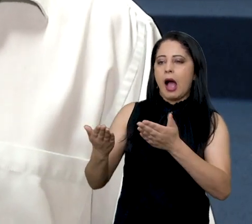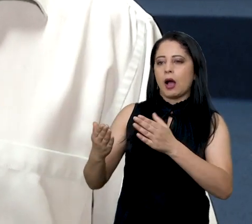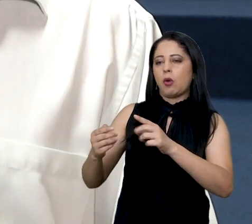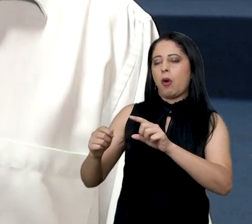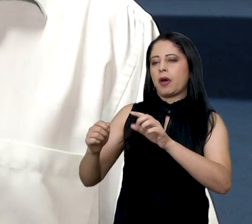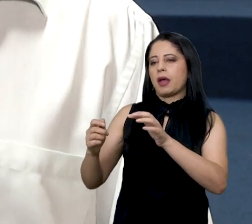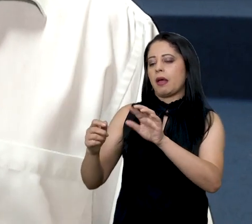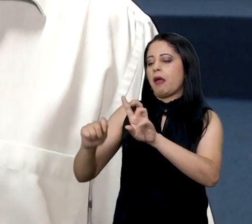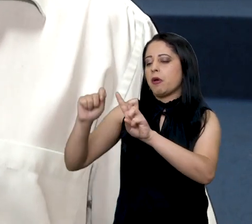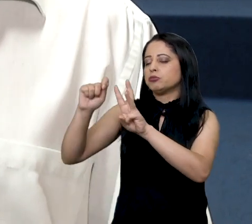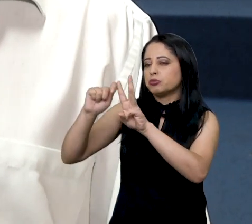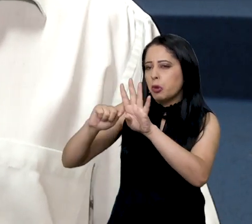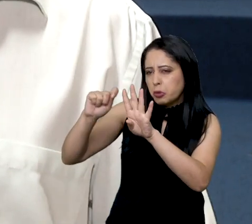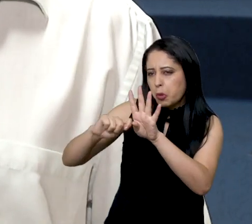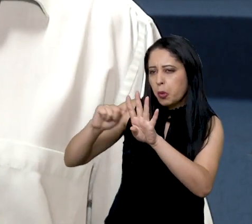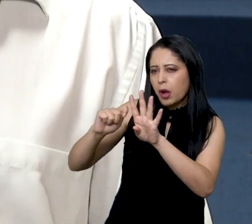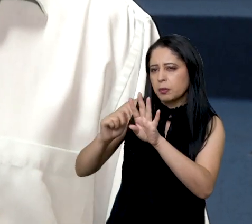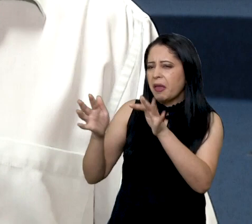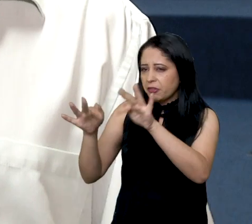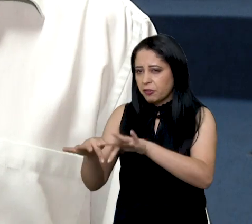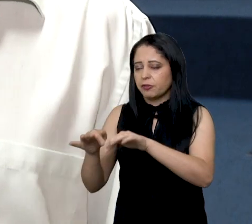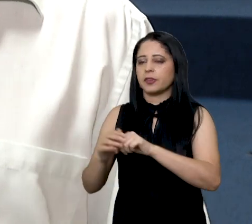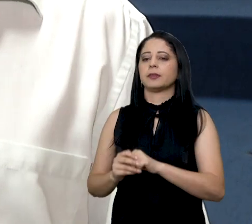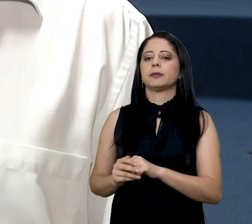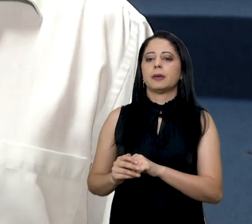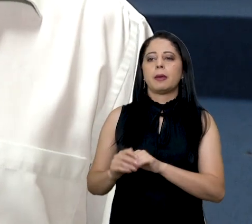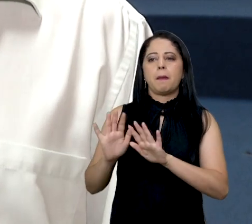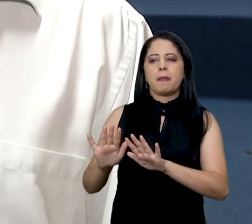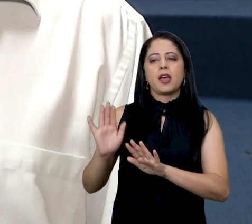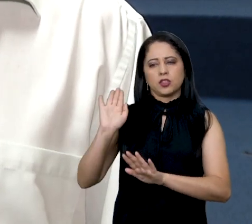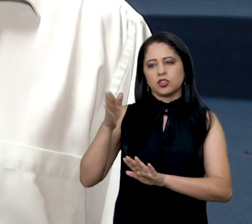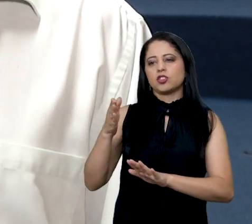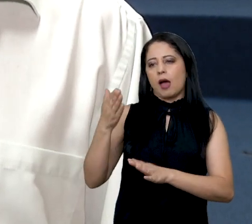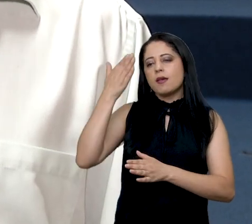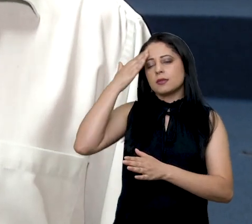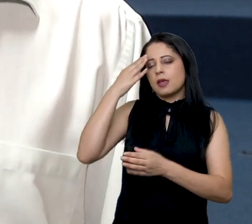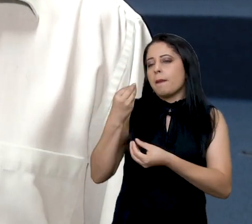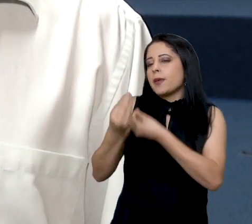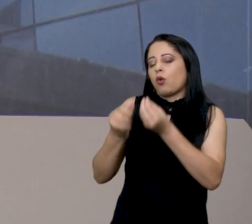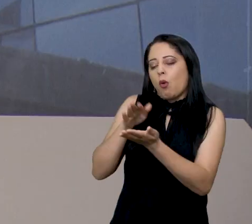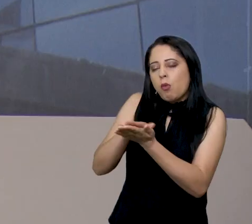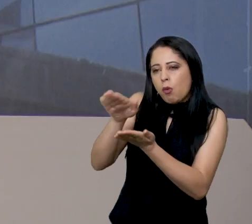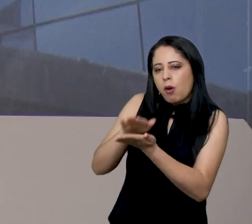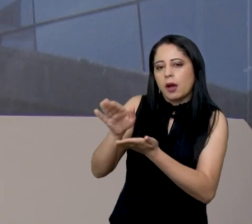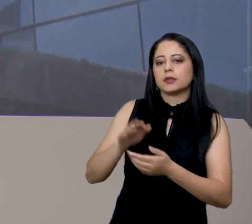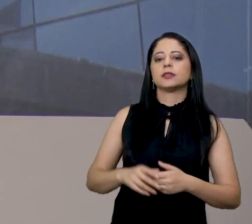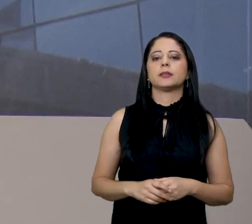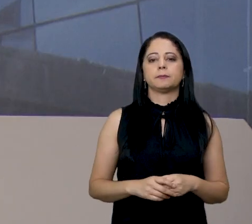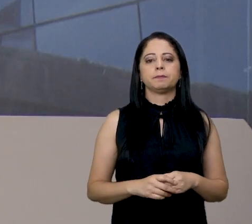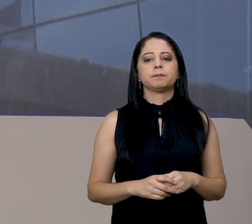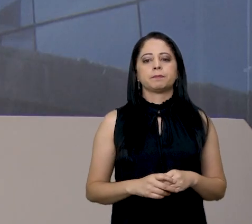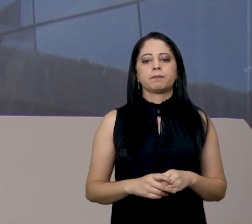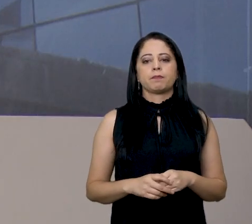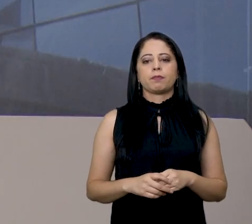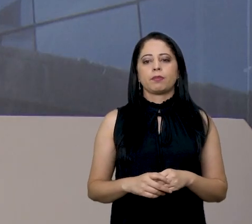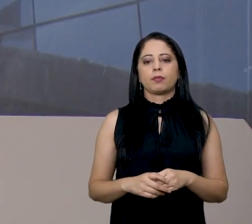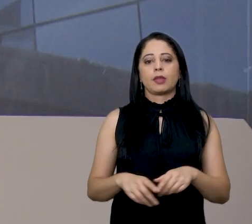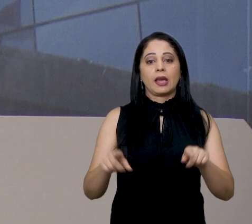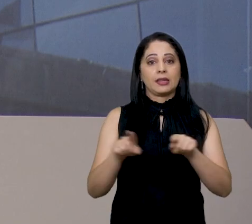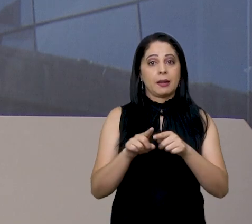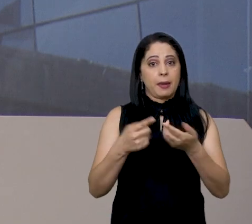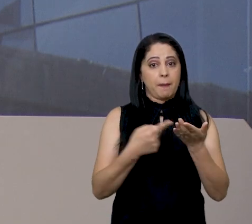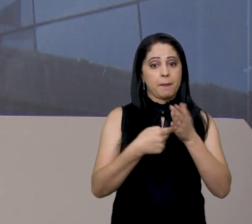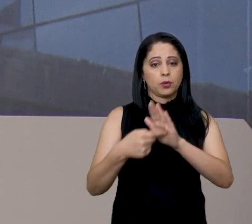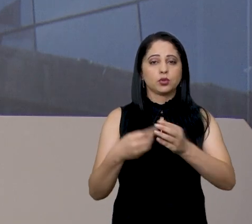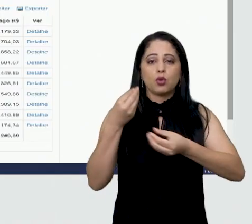terceiro quadrimestre, mas a gente está vendo que ele está dentro dos valores previstos. Durante a explanação, foi